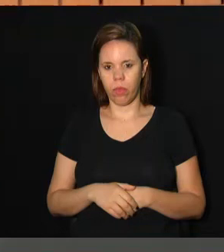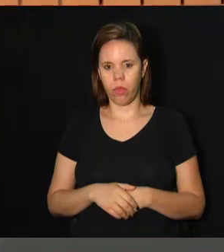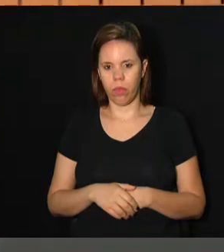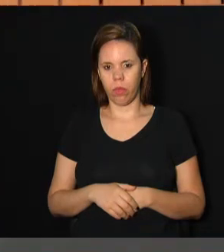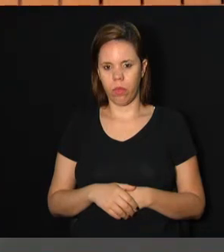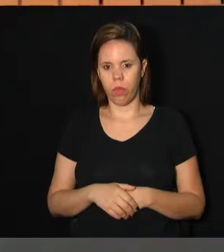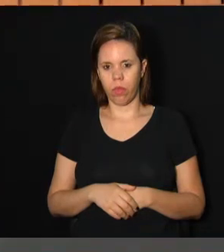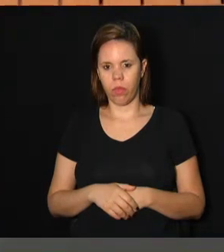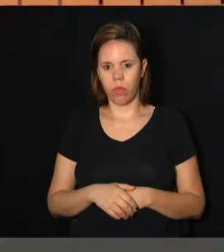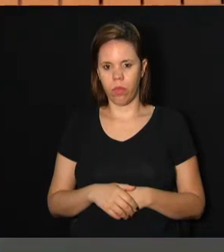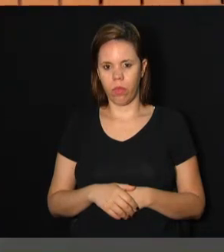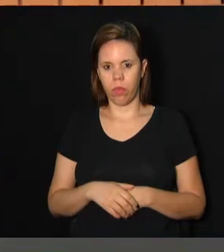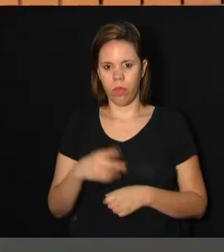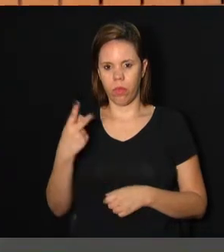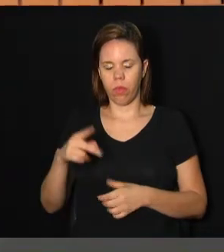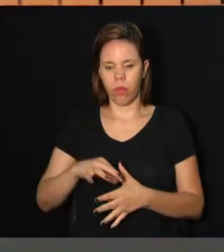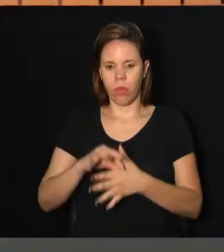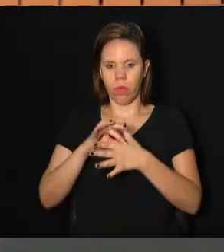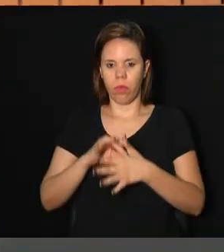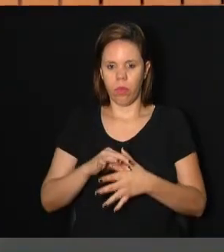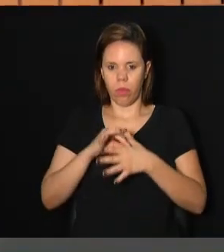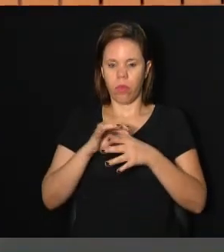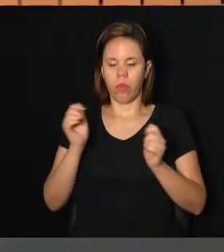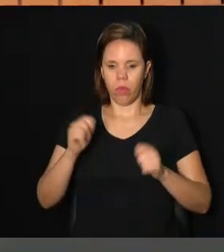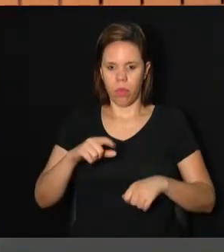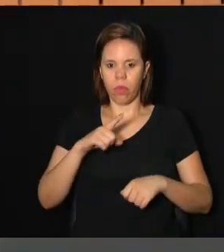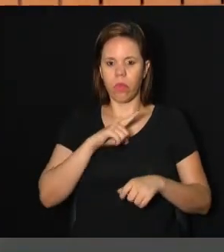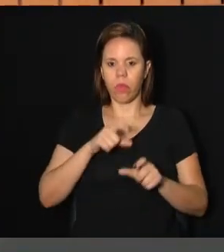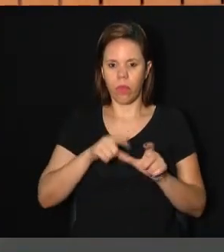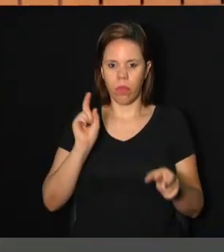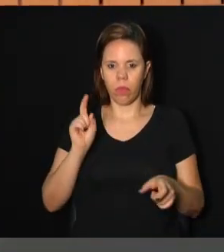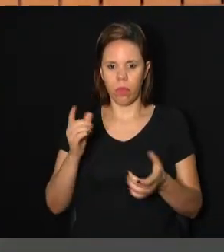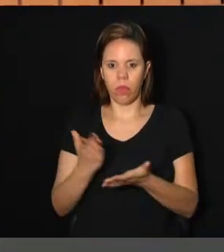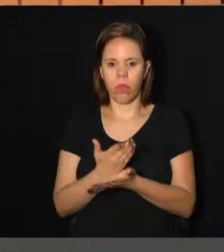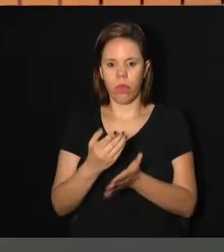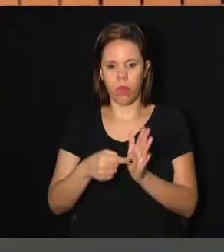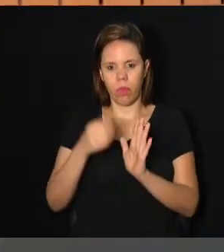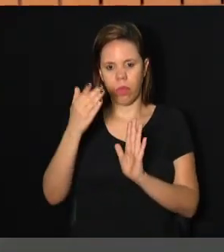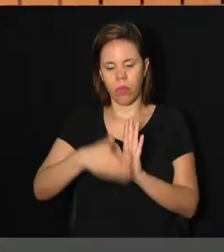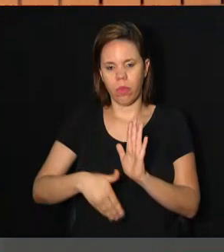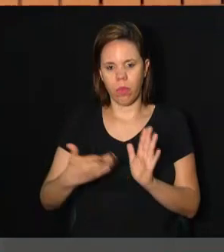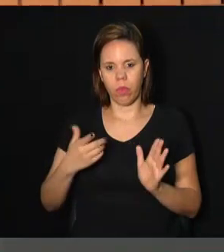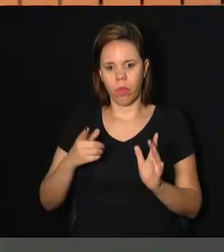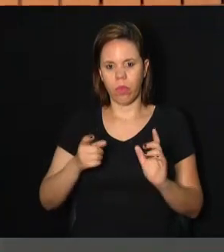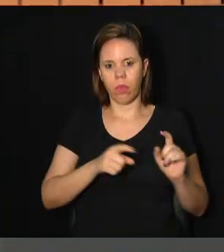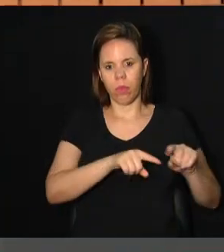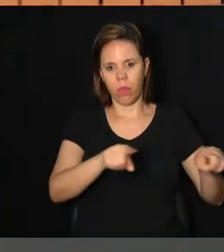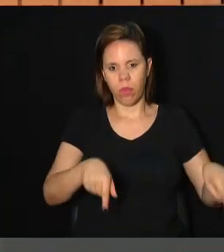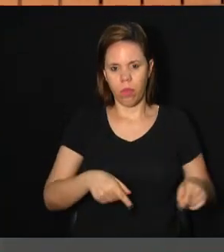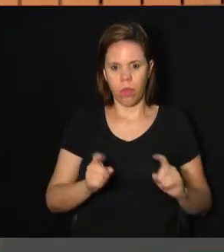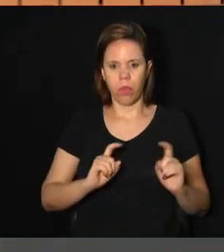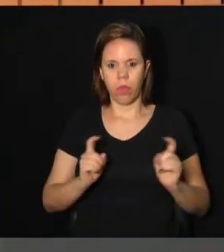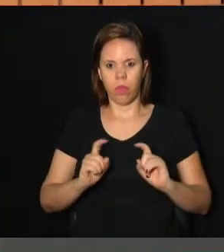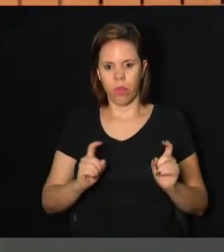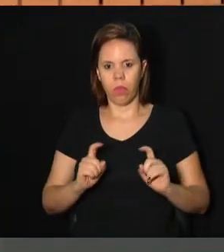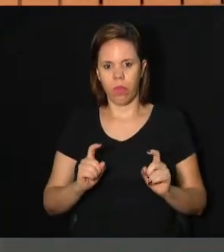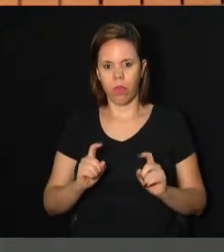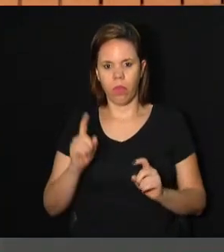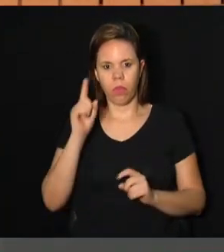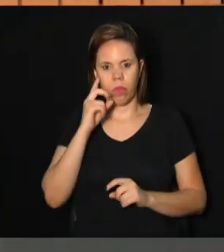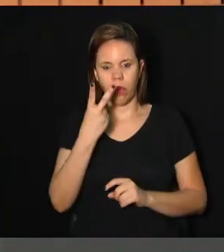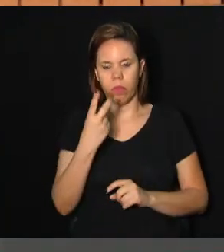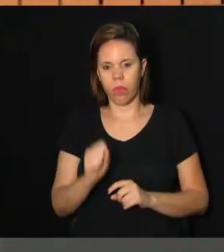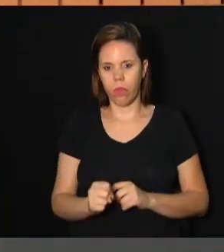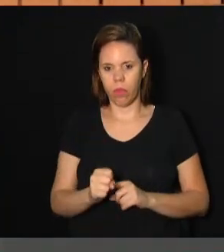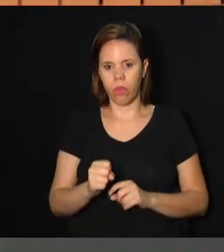inscrição dos seus líderes arrolada em livro. Sala de reuniões, 28 de março de